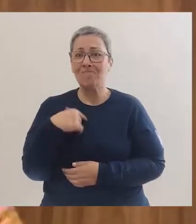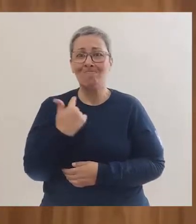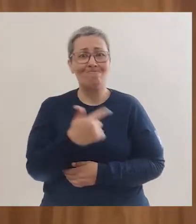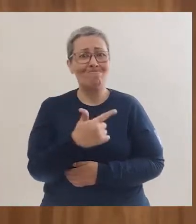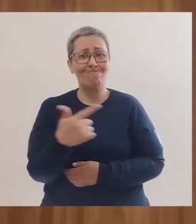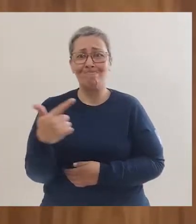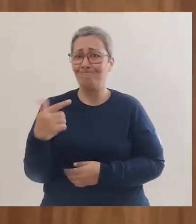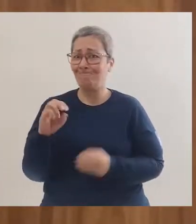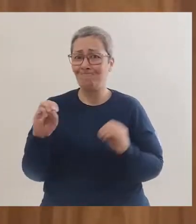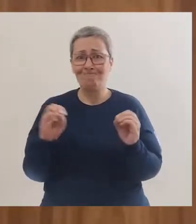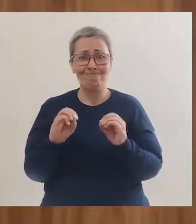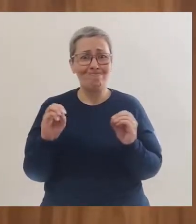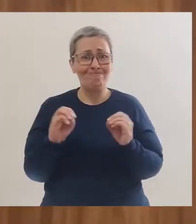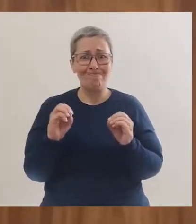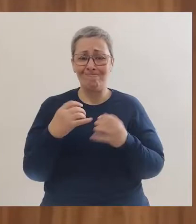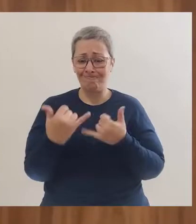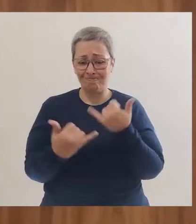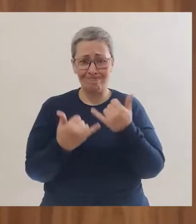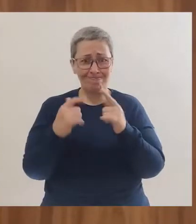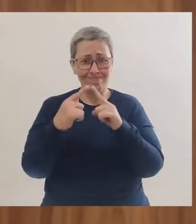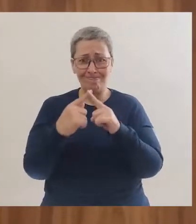Não tem nenhum jogo.